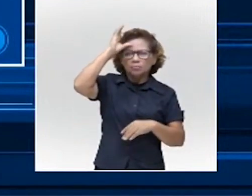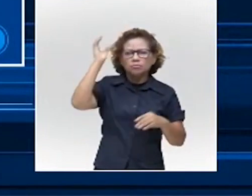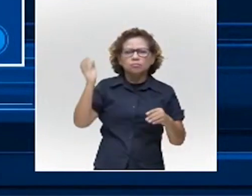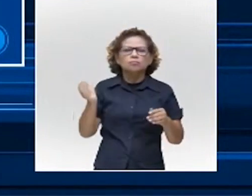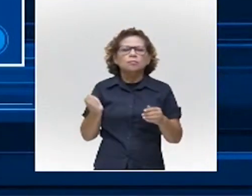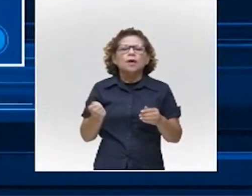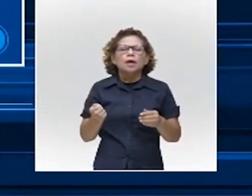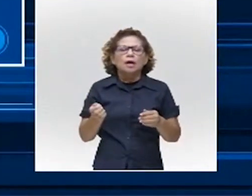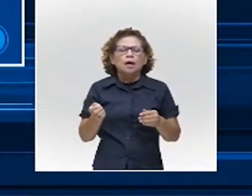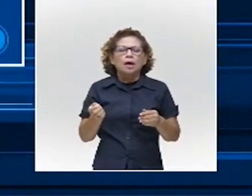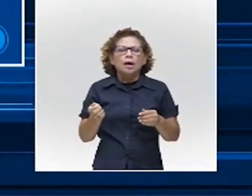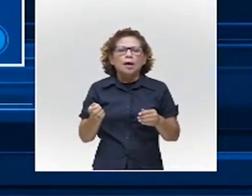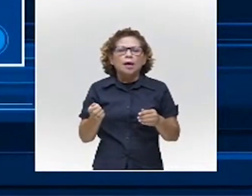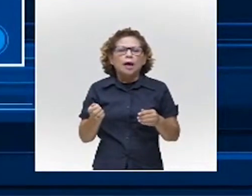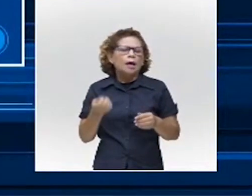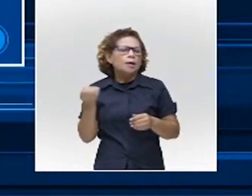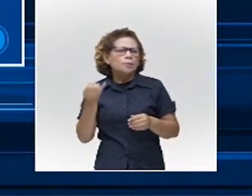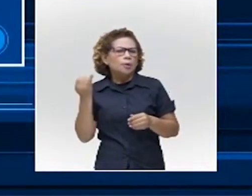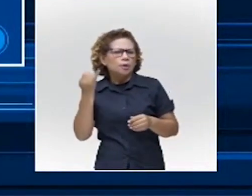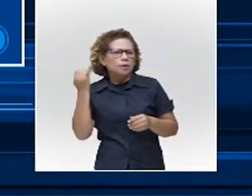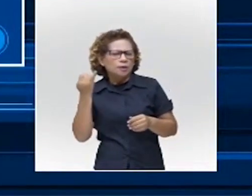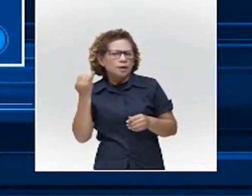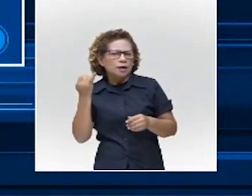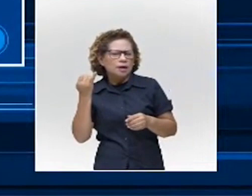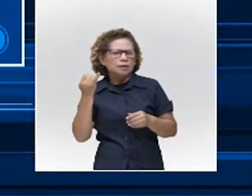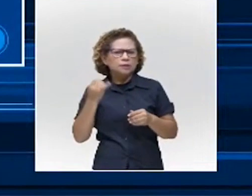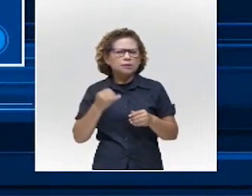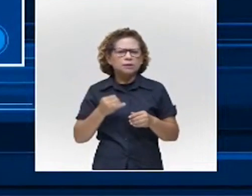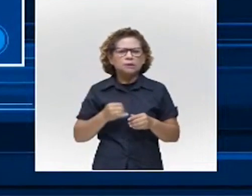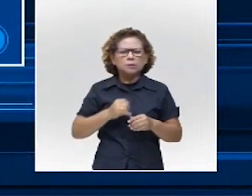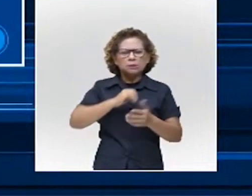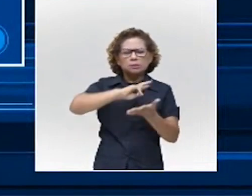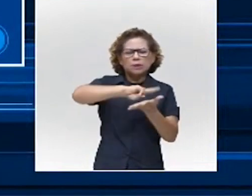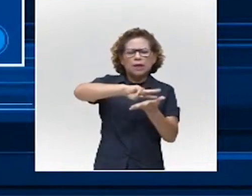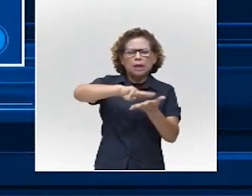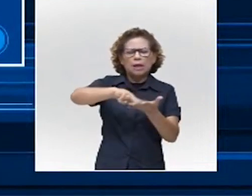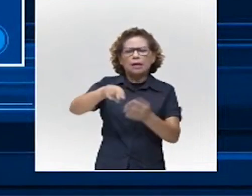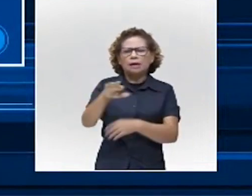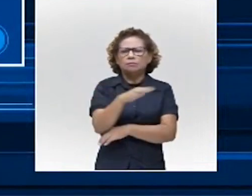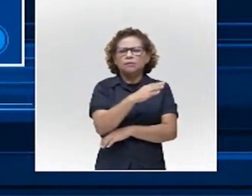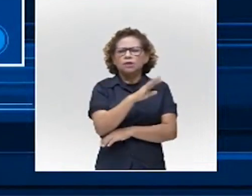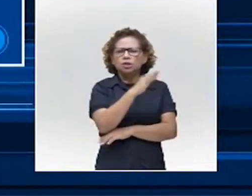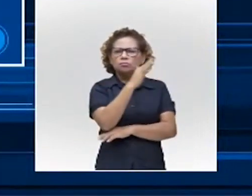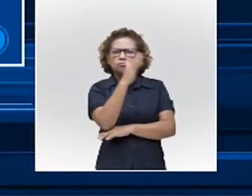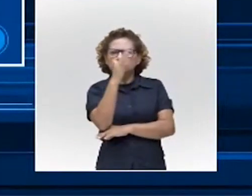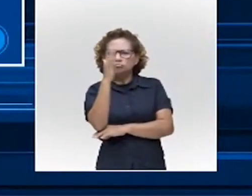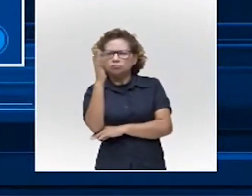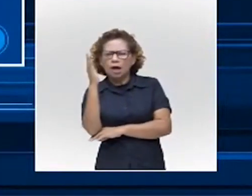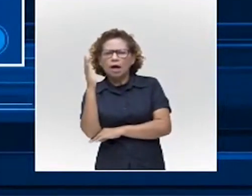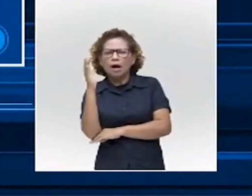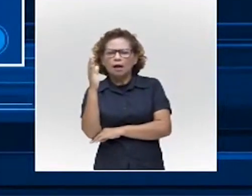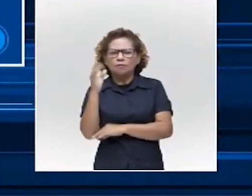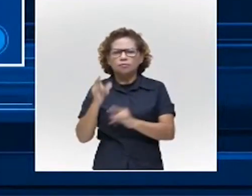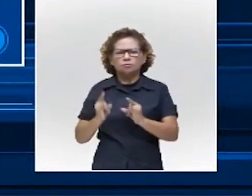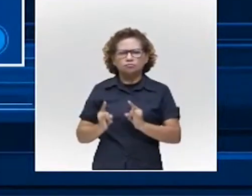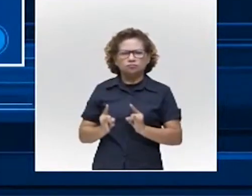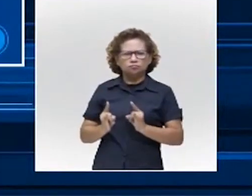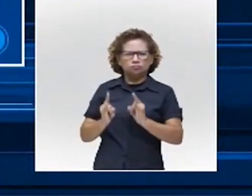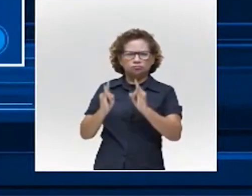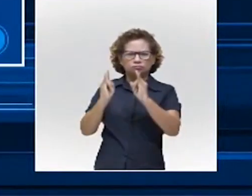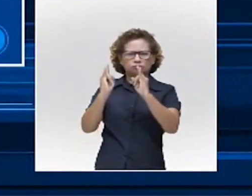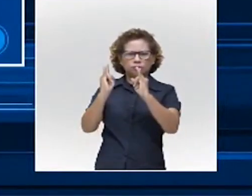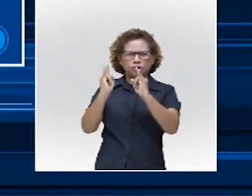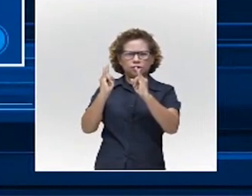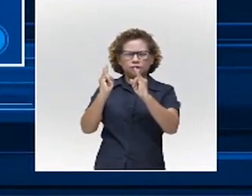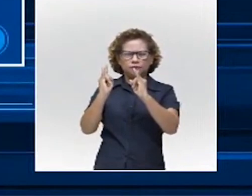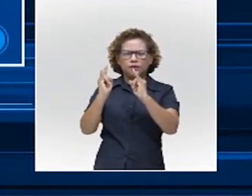descobrirmos a altura de torres e prédios, a altura de árvores, distância entre objetos, tá bom? Então,